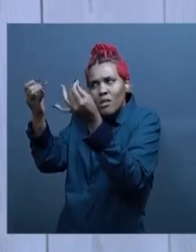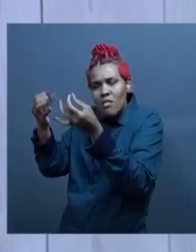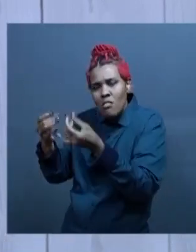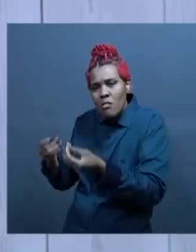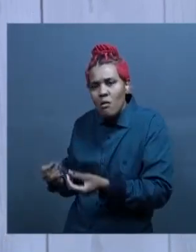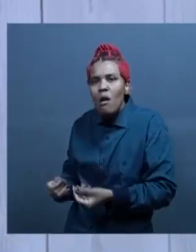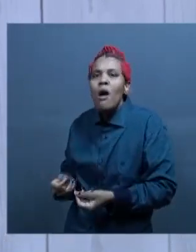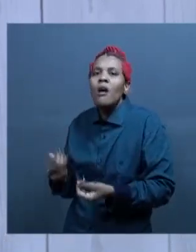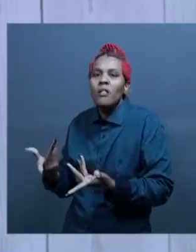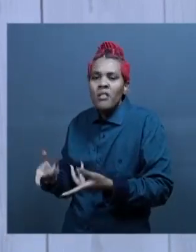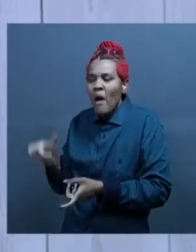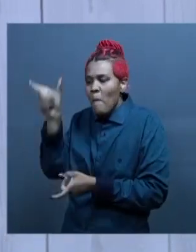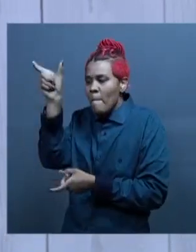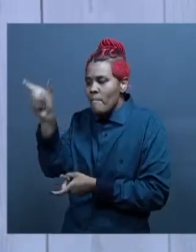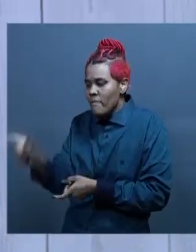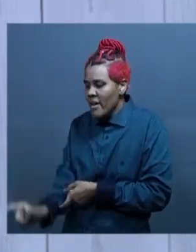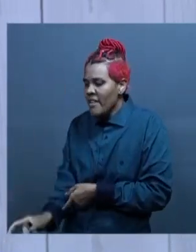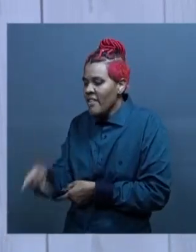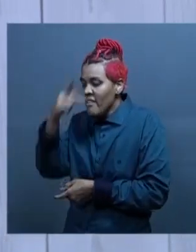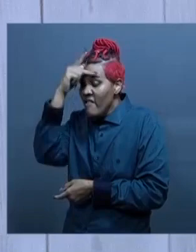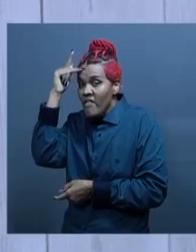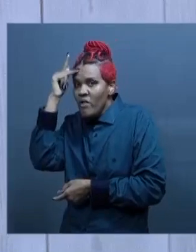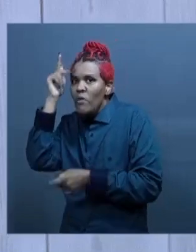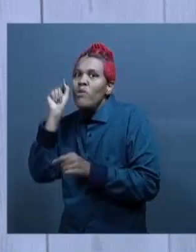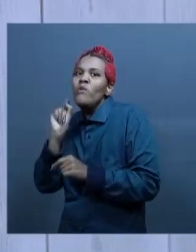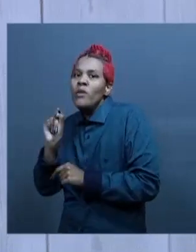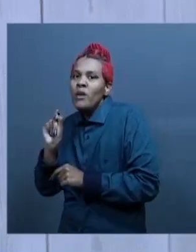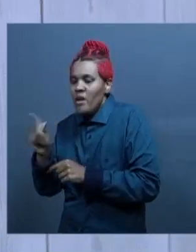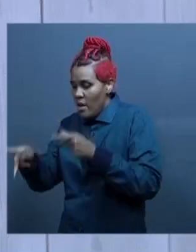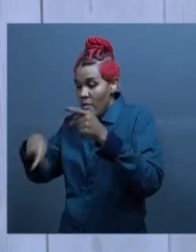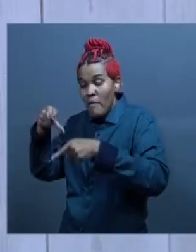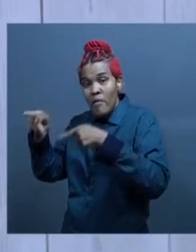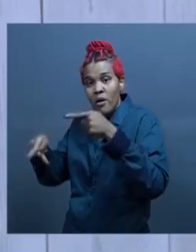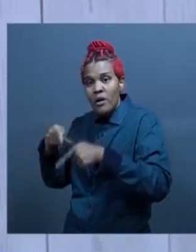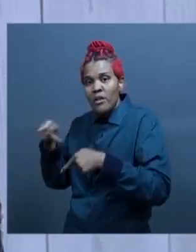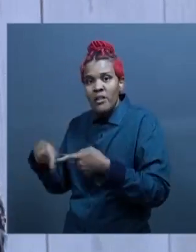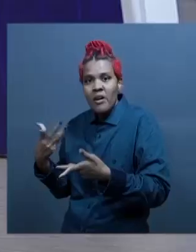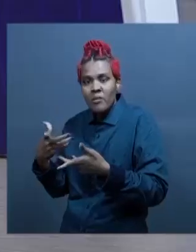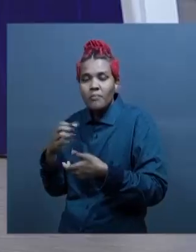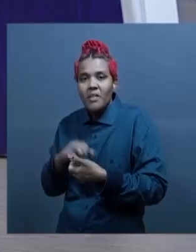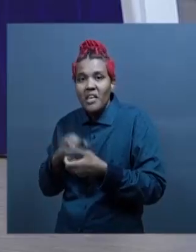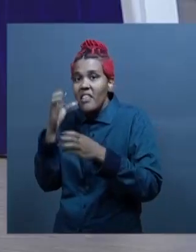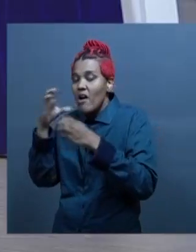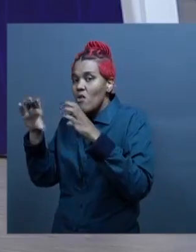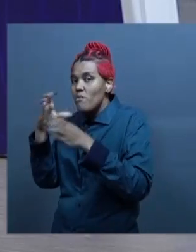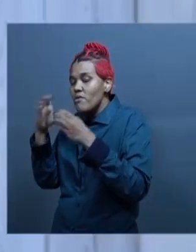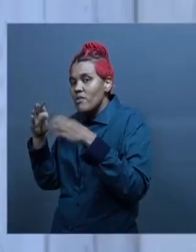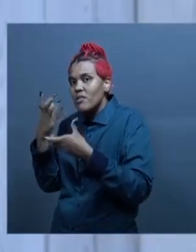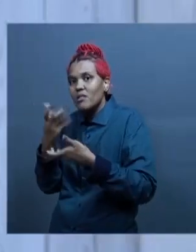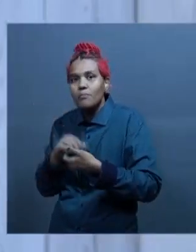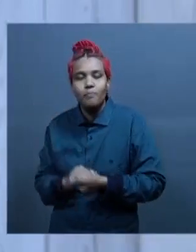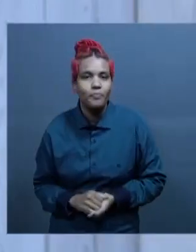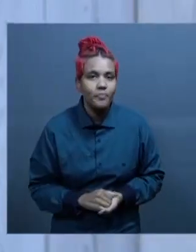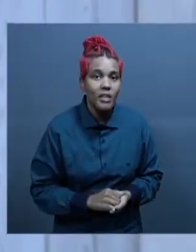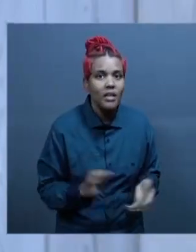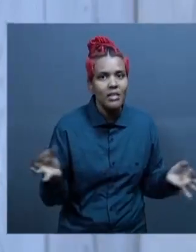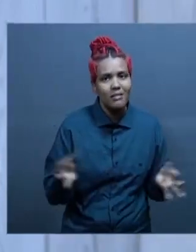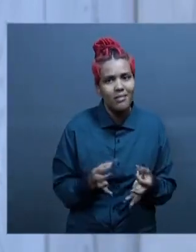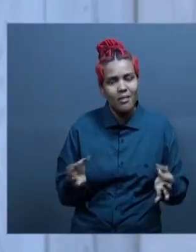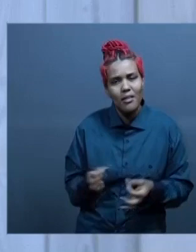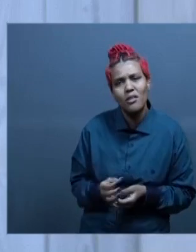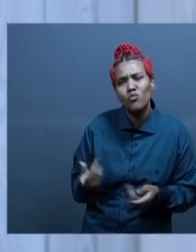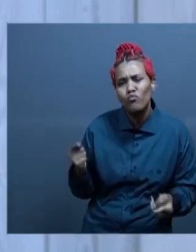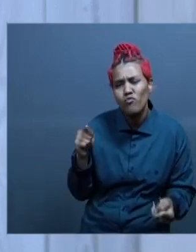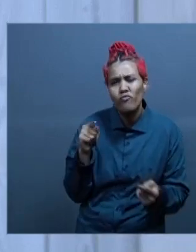atenção ao perfil do público né e na qualidade comunicação excelente falar isso só porque ela só com foco na diversidade